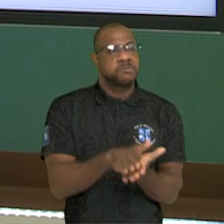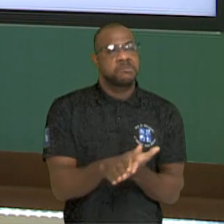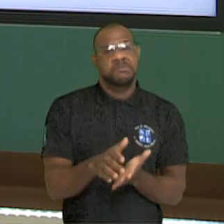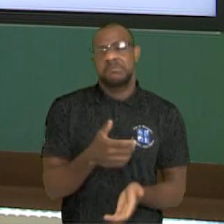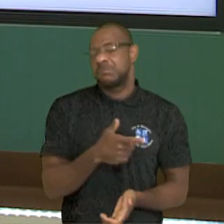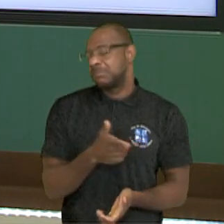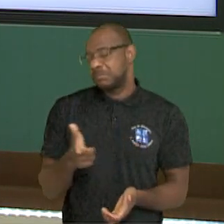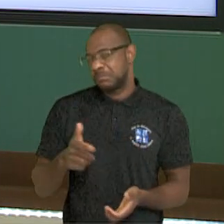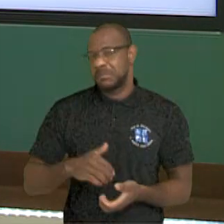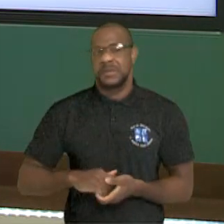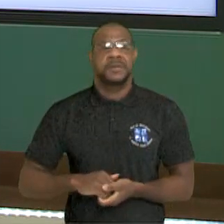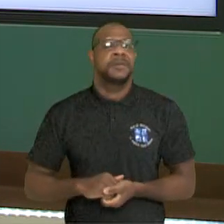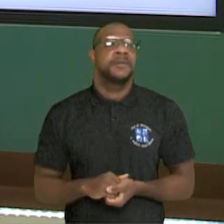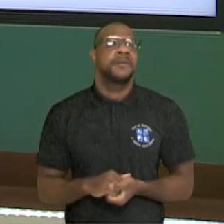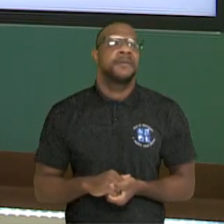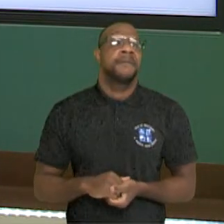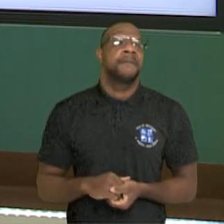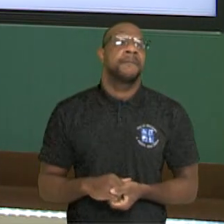para as residências, certo?